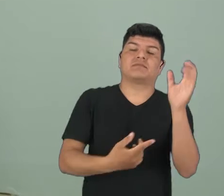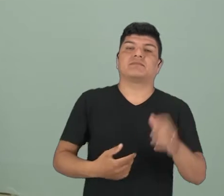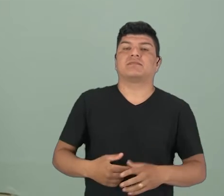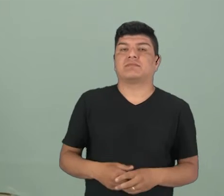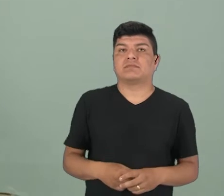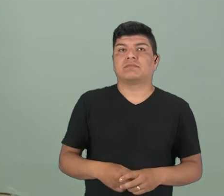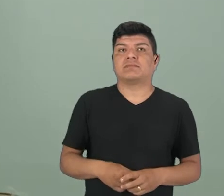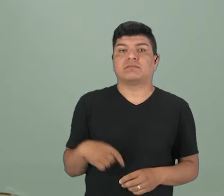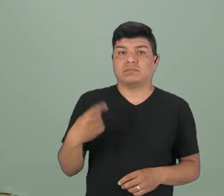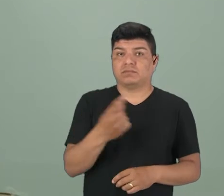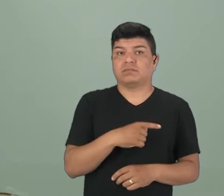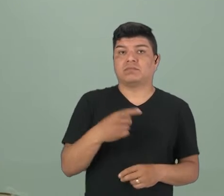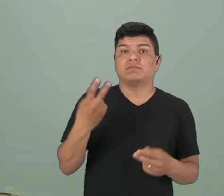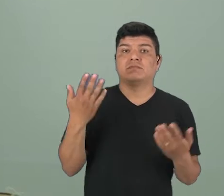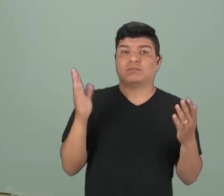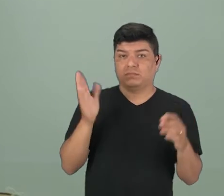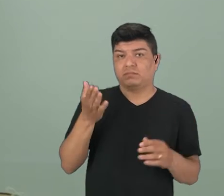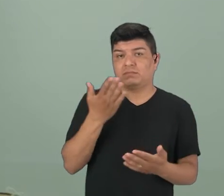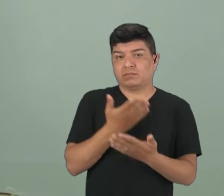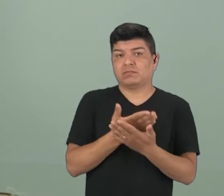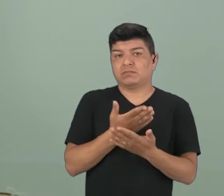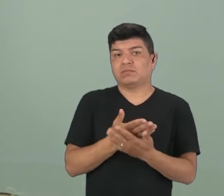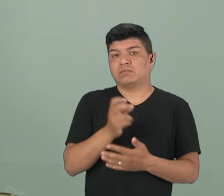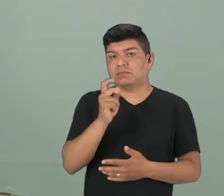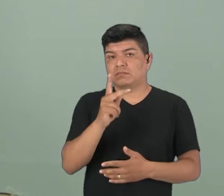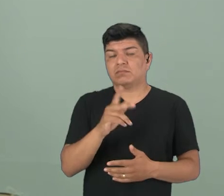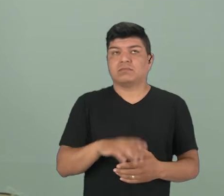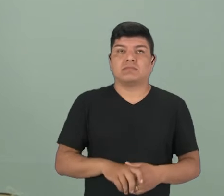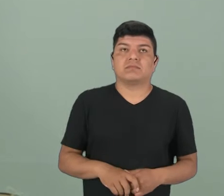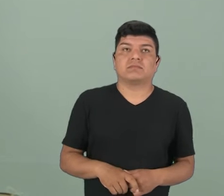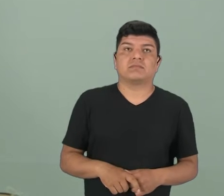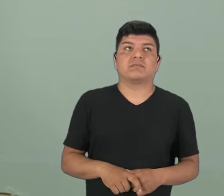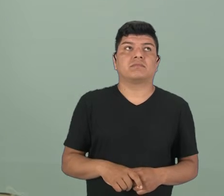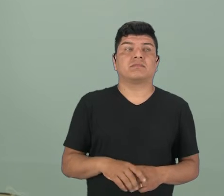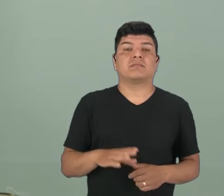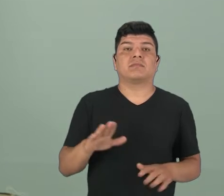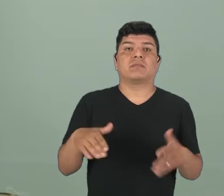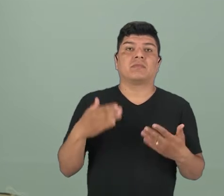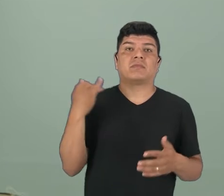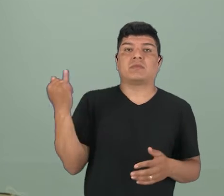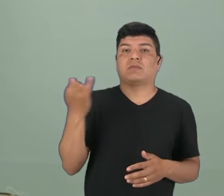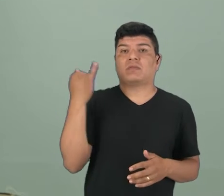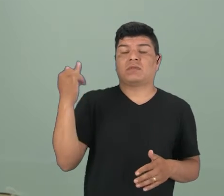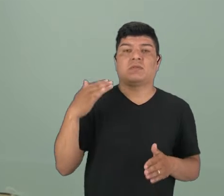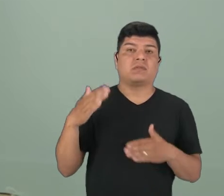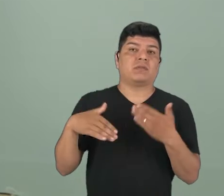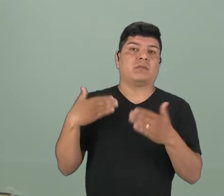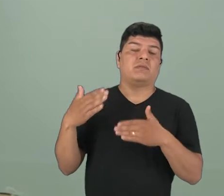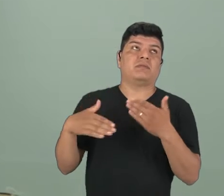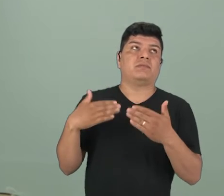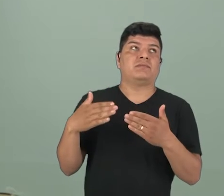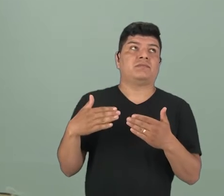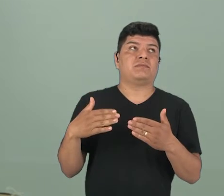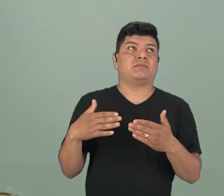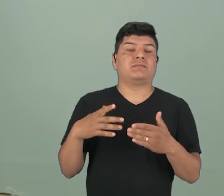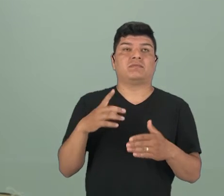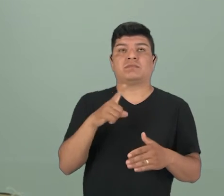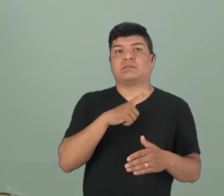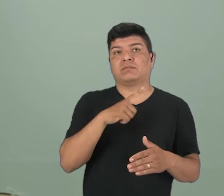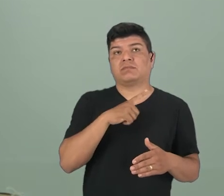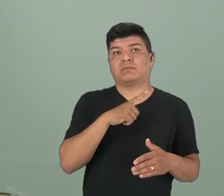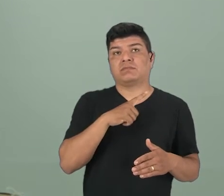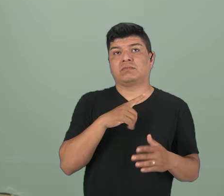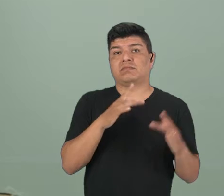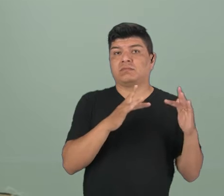fotossíntese, que a gente já viu nas nossas aulas, não é isso? E a gente vai entender a importância desse processo numa relação, né, que nós temos entre